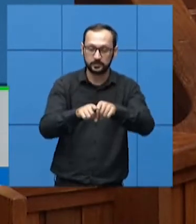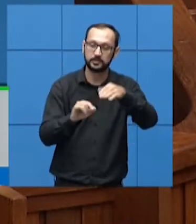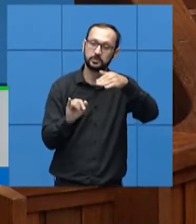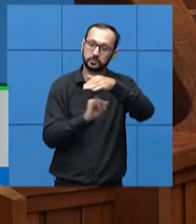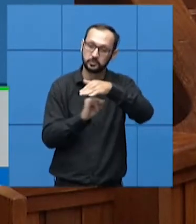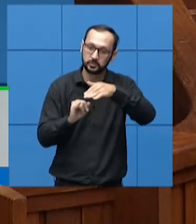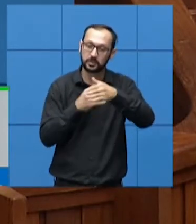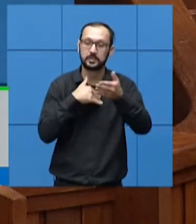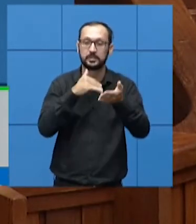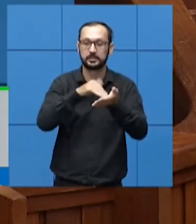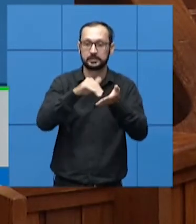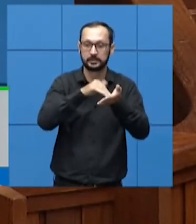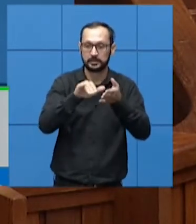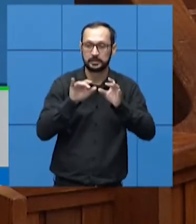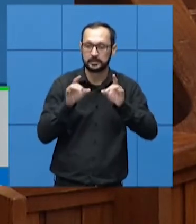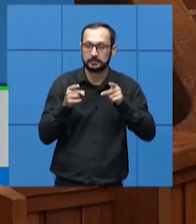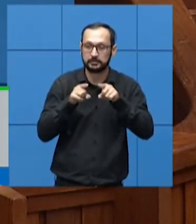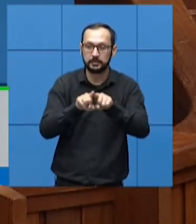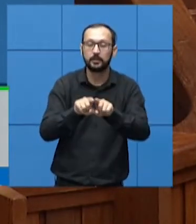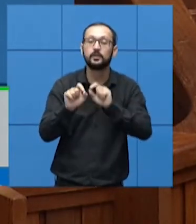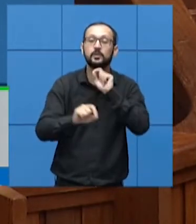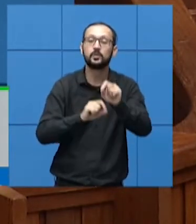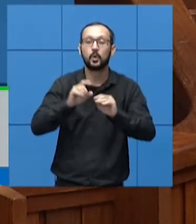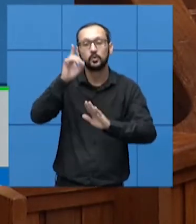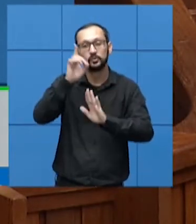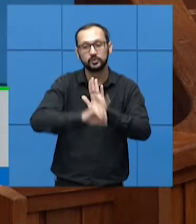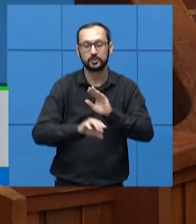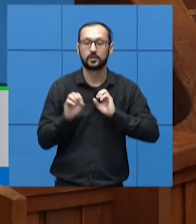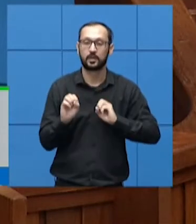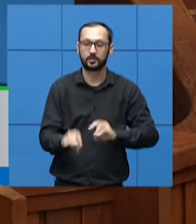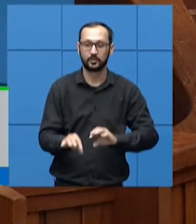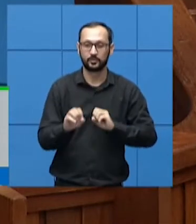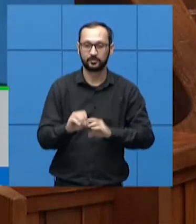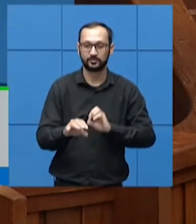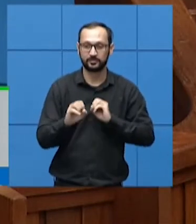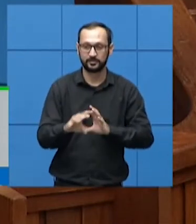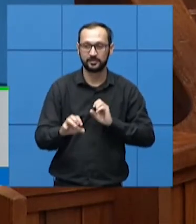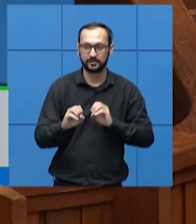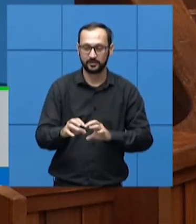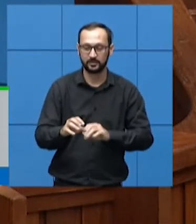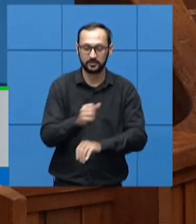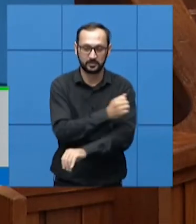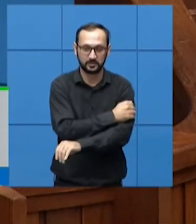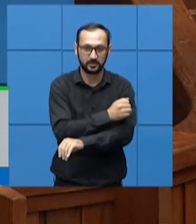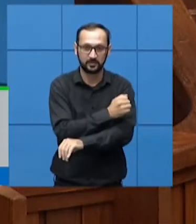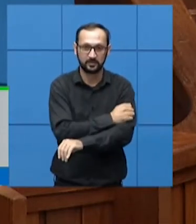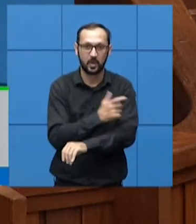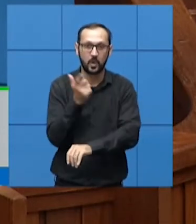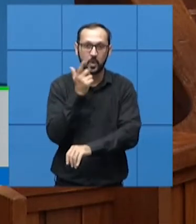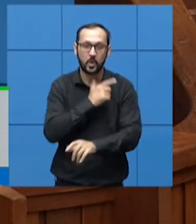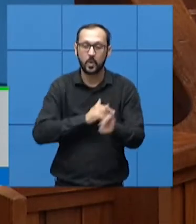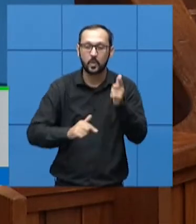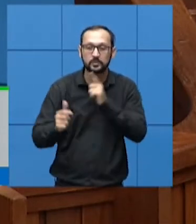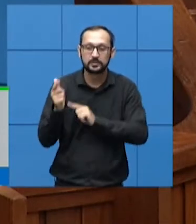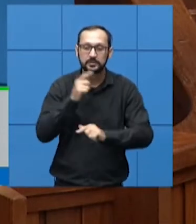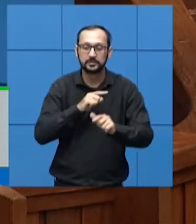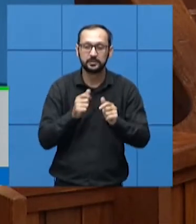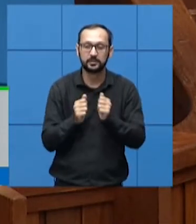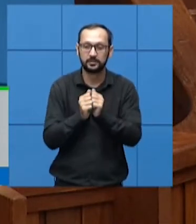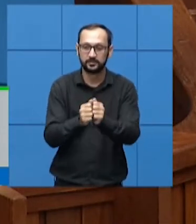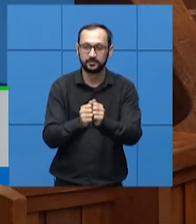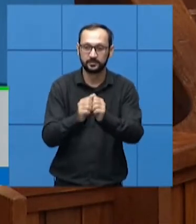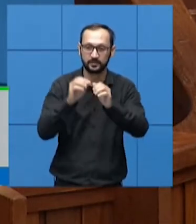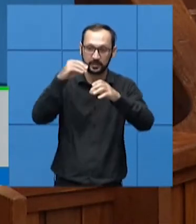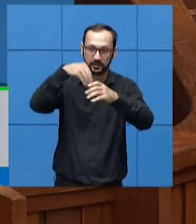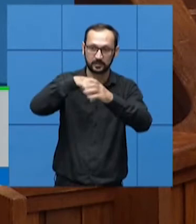instituições de educação especial, garantindo que o direito à educação dos estudantes com deficiência seja possibilitado nas